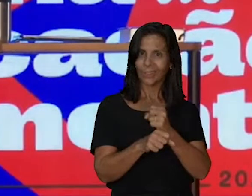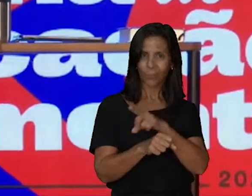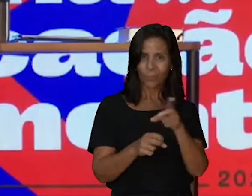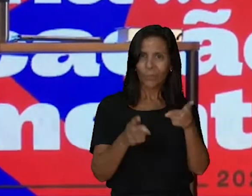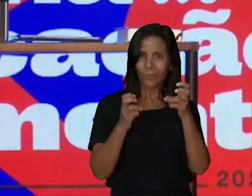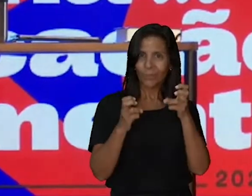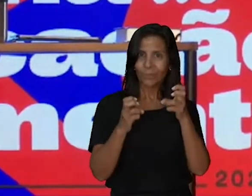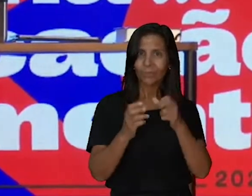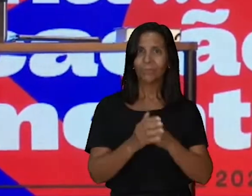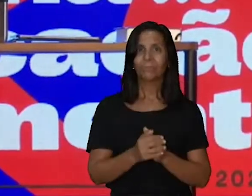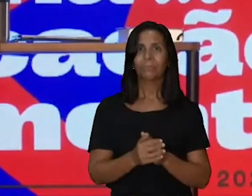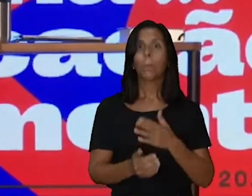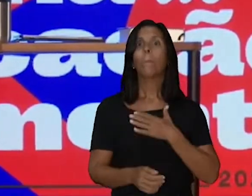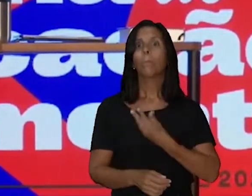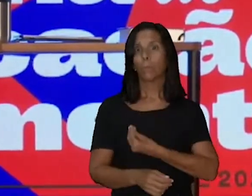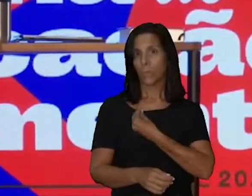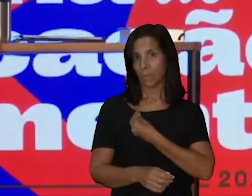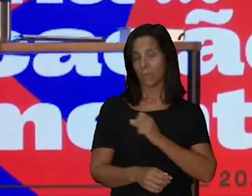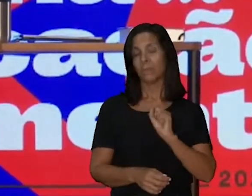Na minha vida tem.